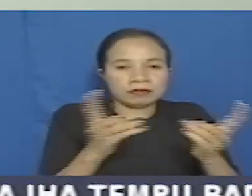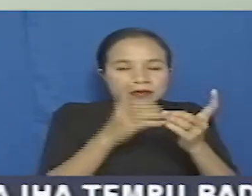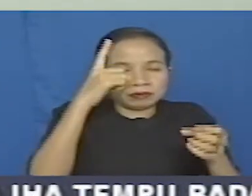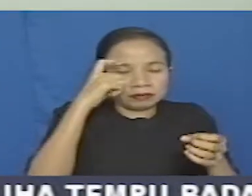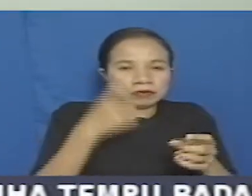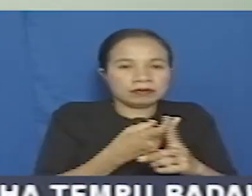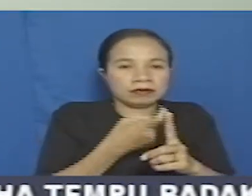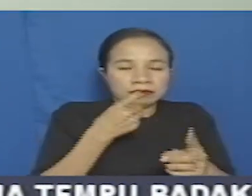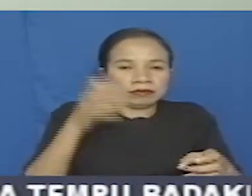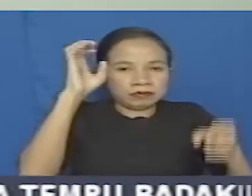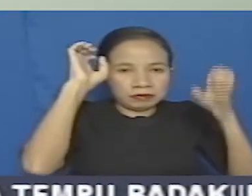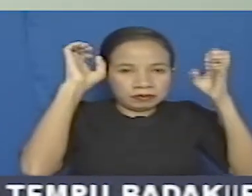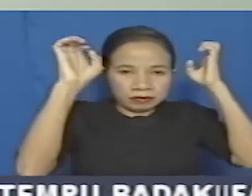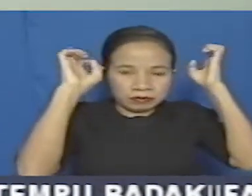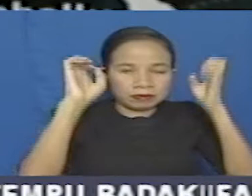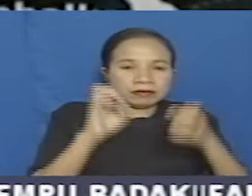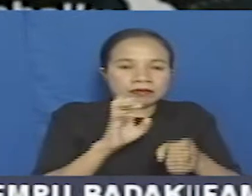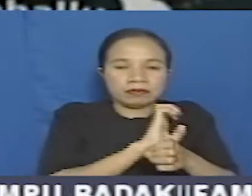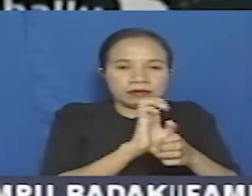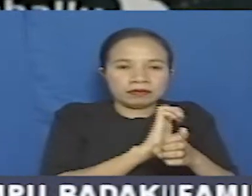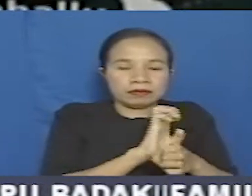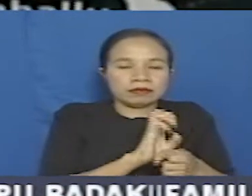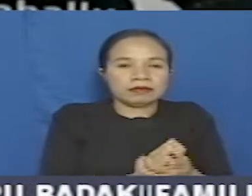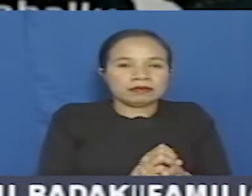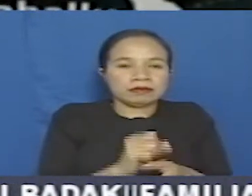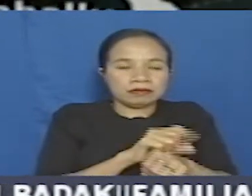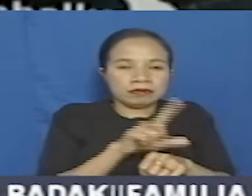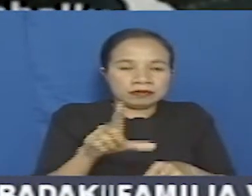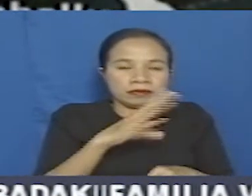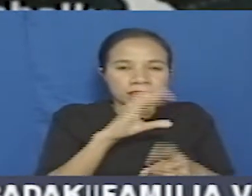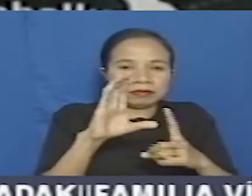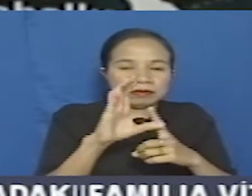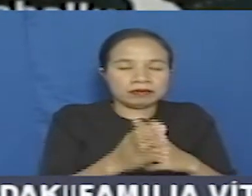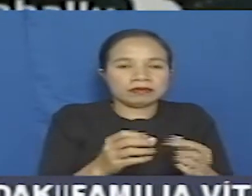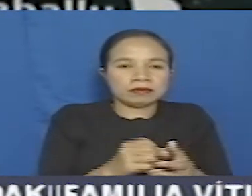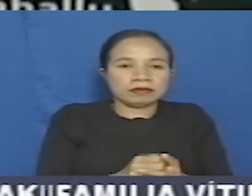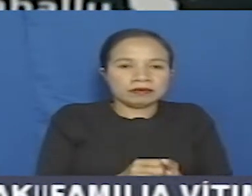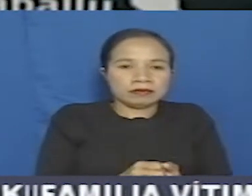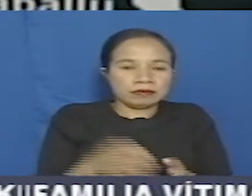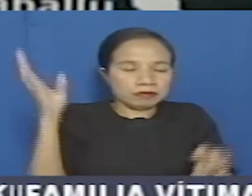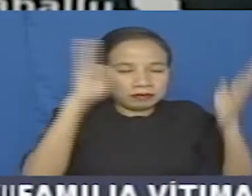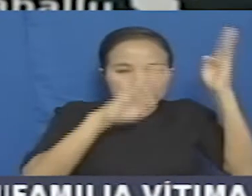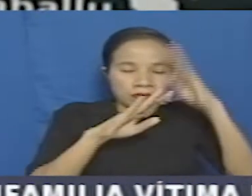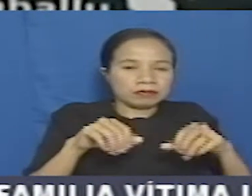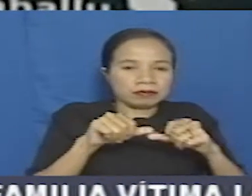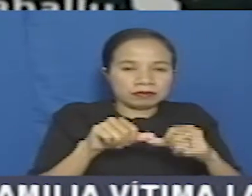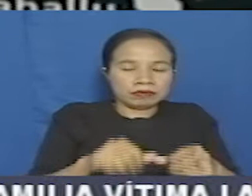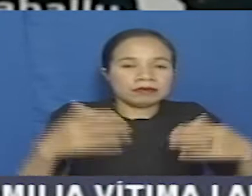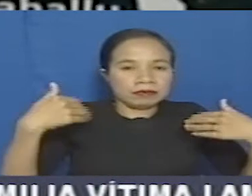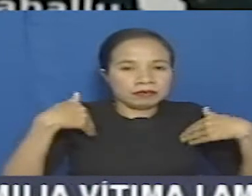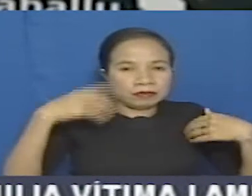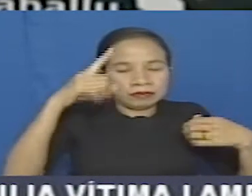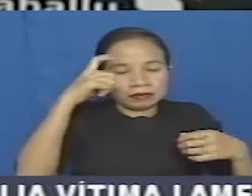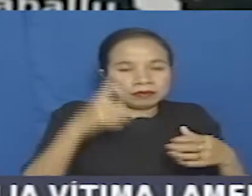contribuição russi fator economia, social no cultura. Sisto dos Santos afirma, problema hiracne continua moço,